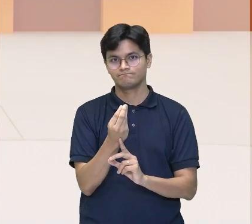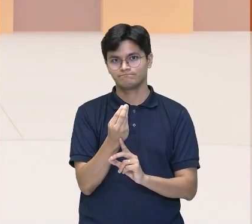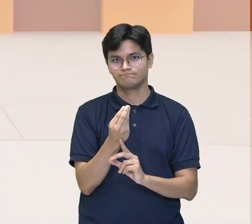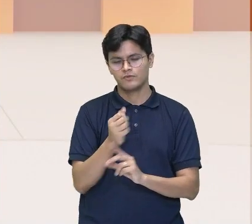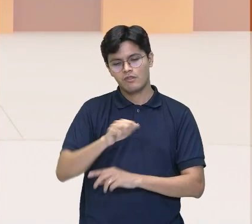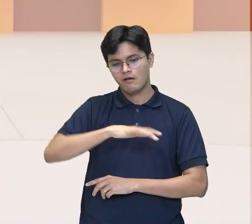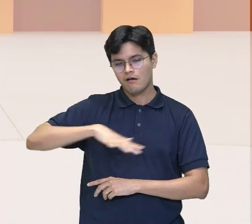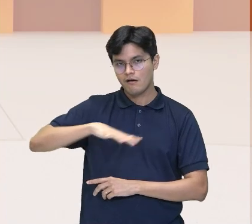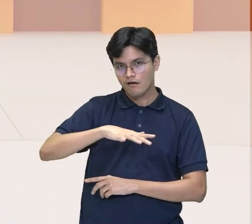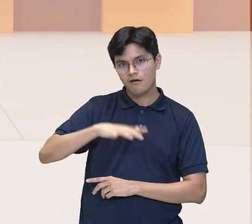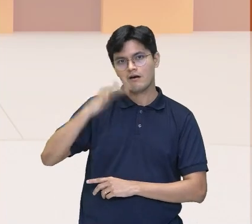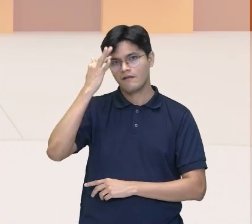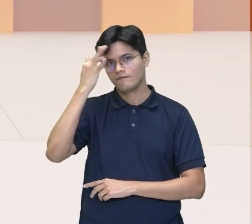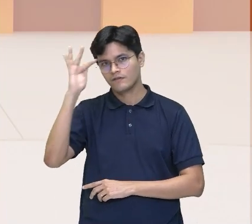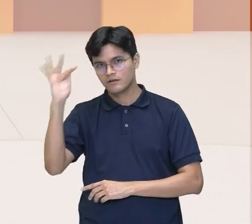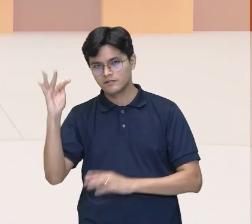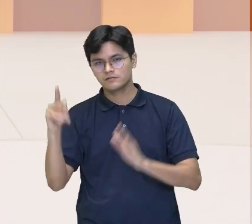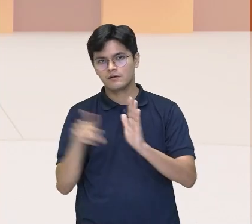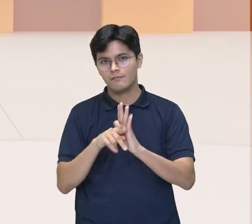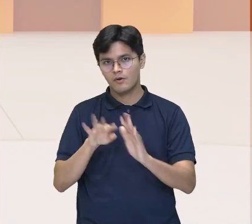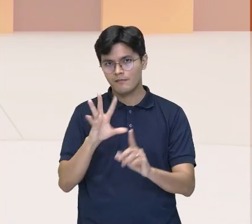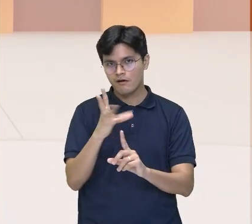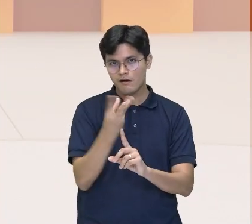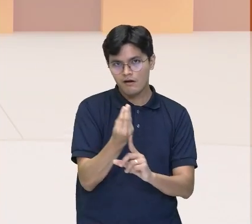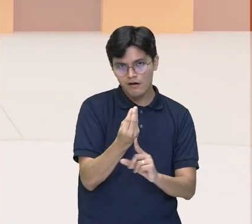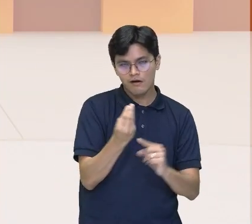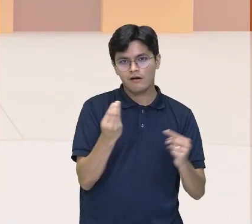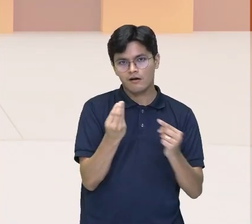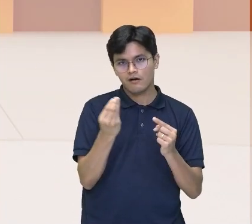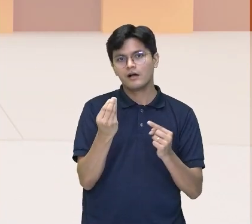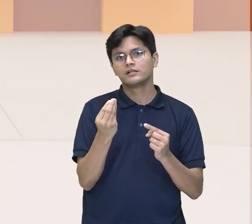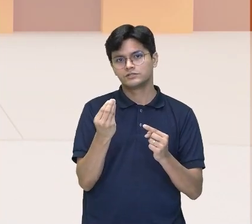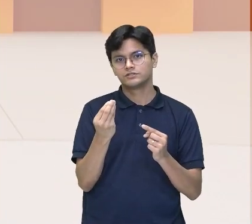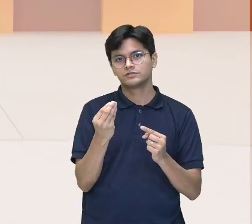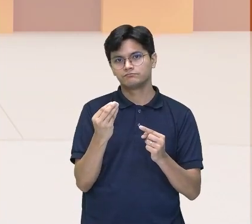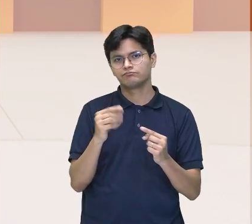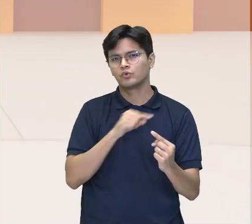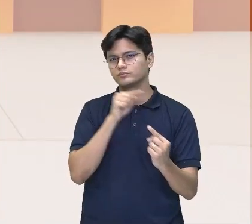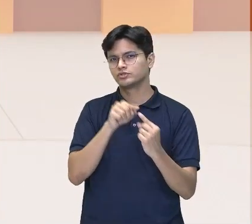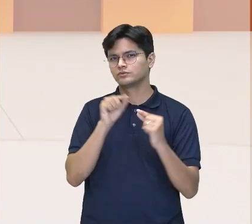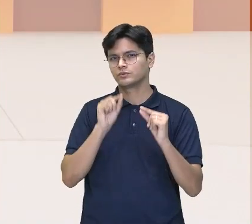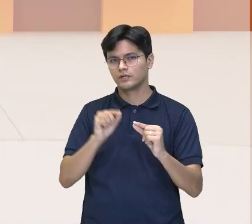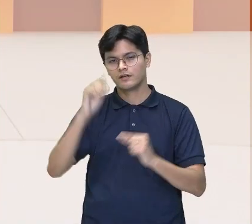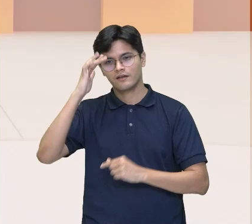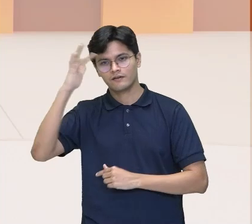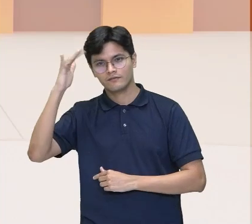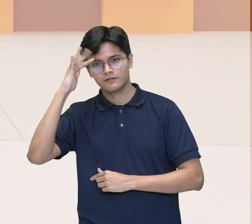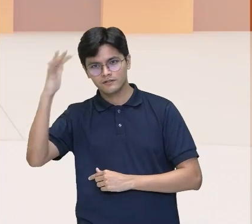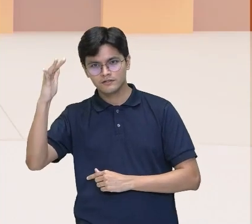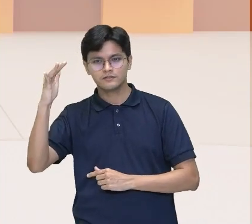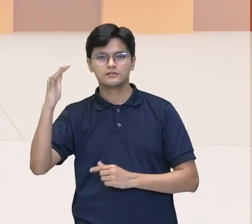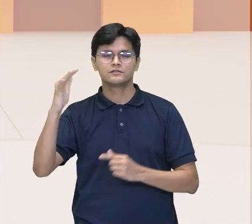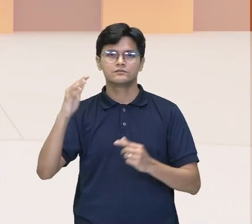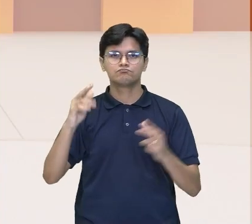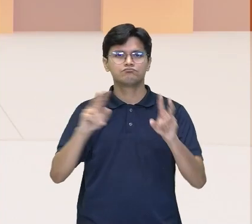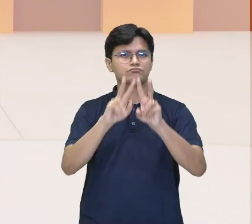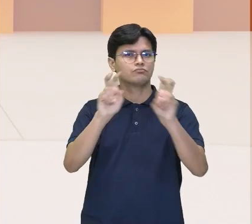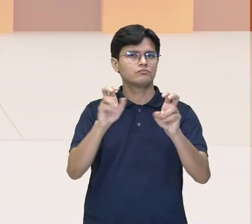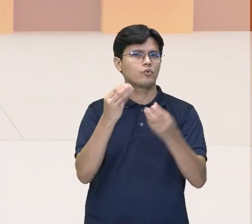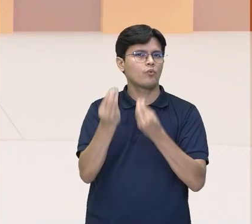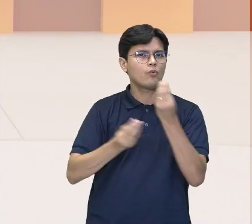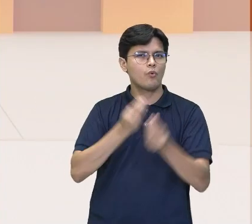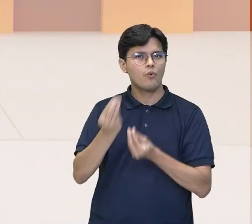nós temos a filosofia da arte, que é essa reflexão sobre esses modos do ser humano se expressar na